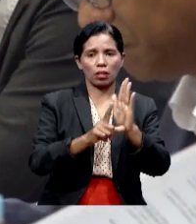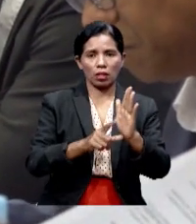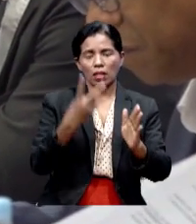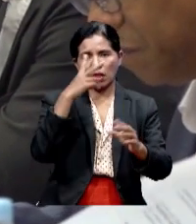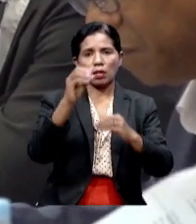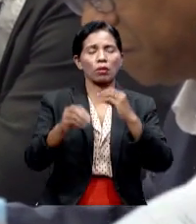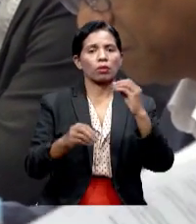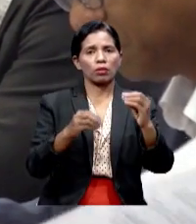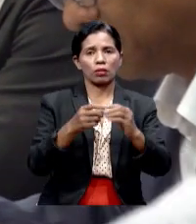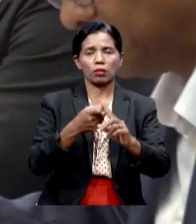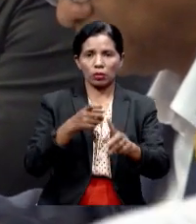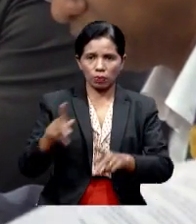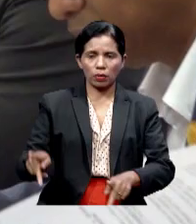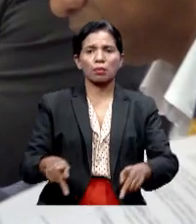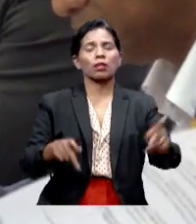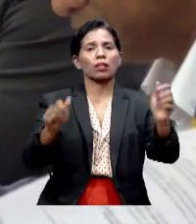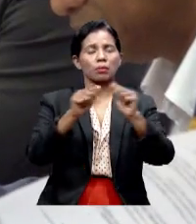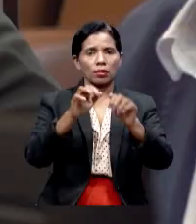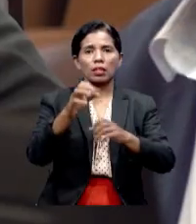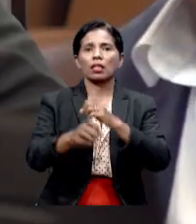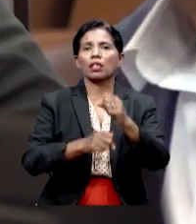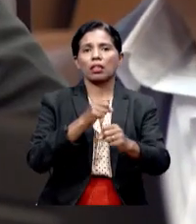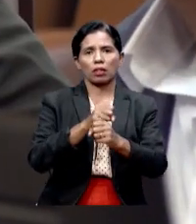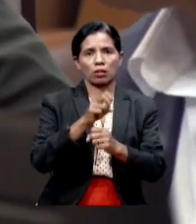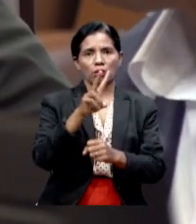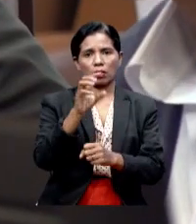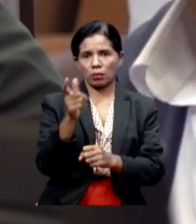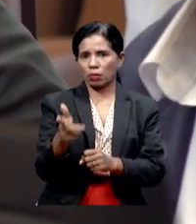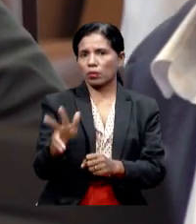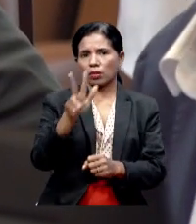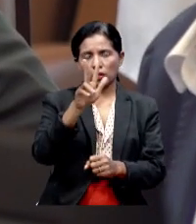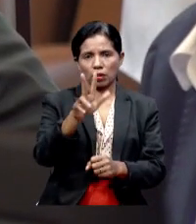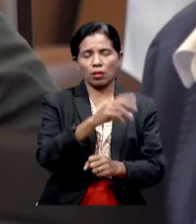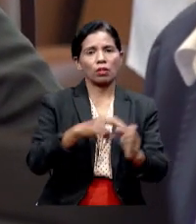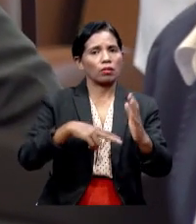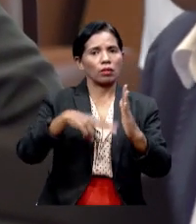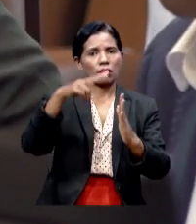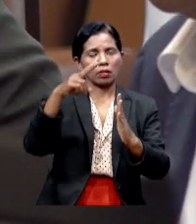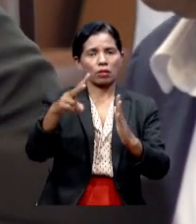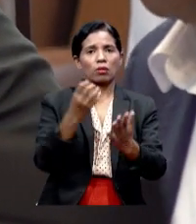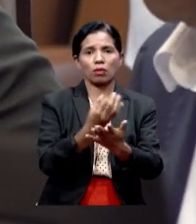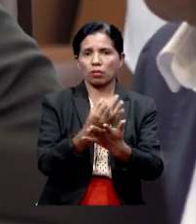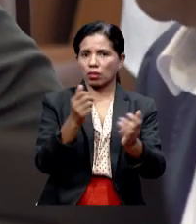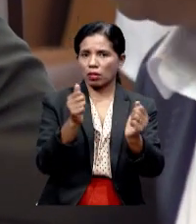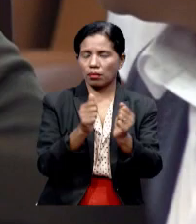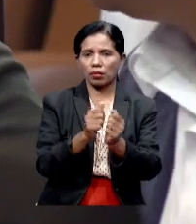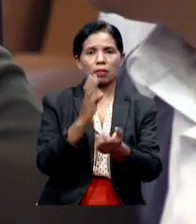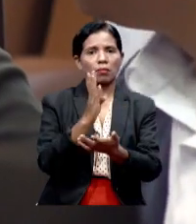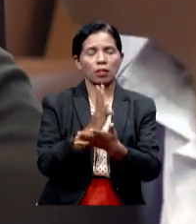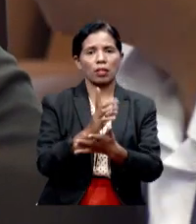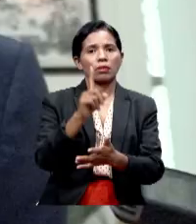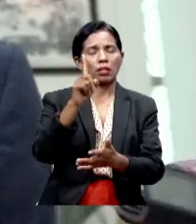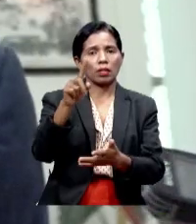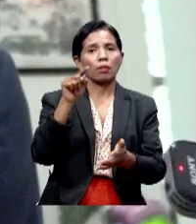o setor público administrativo tinha em rua, rua nulo recintolo, o valor total, dólar americano, bilhão ida, ponto